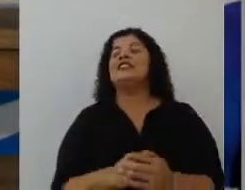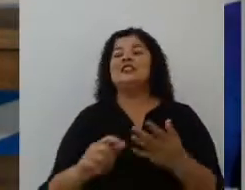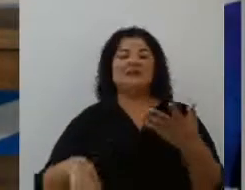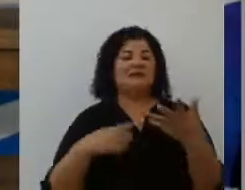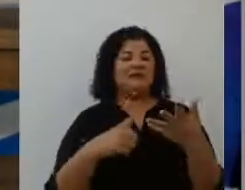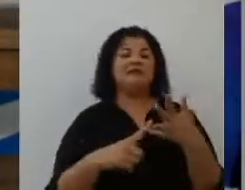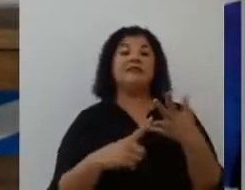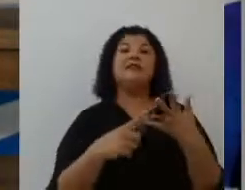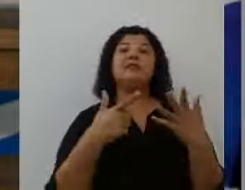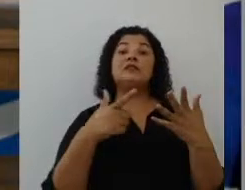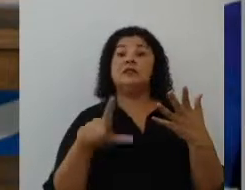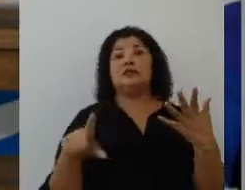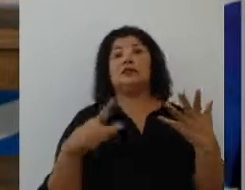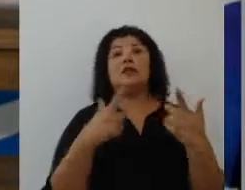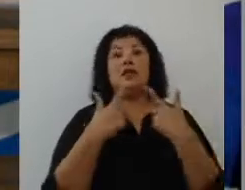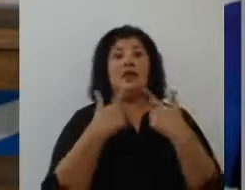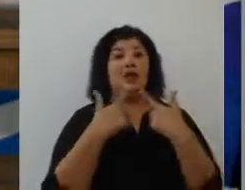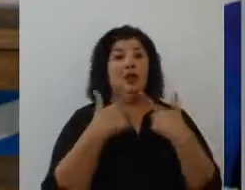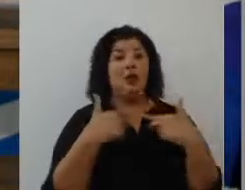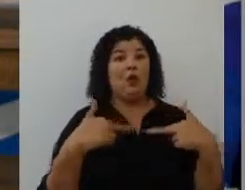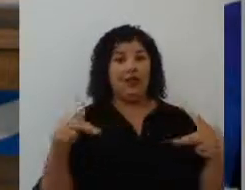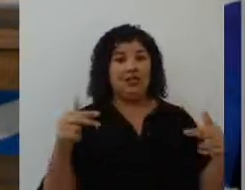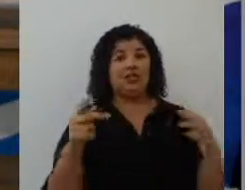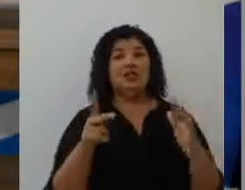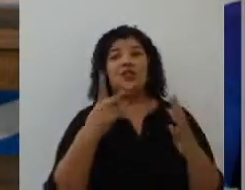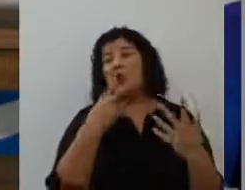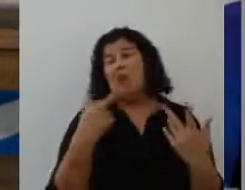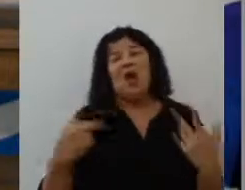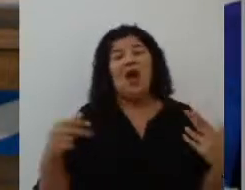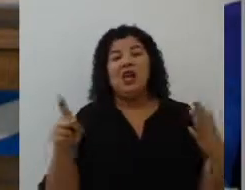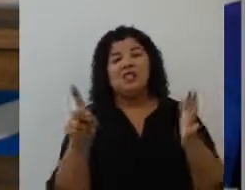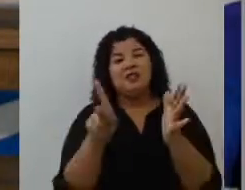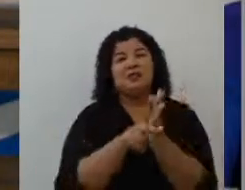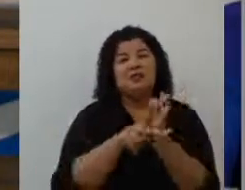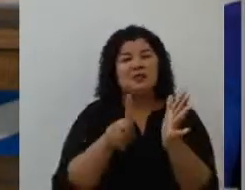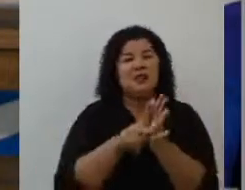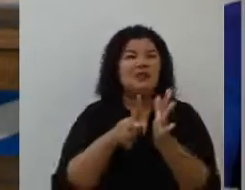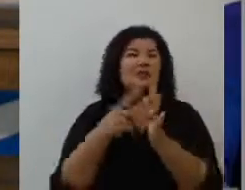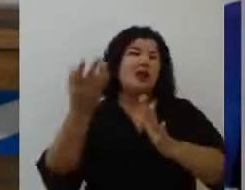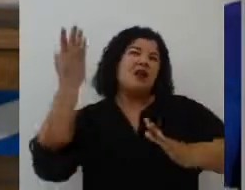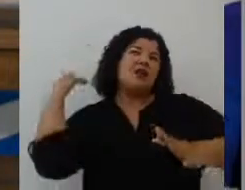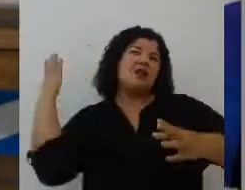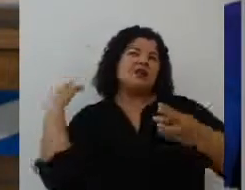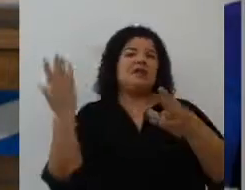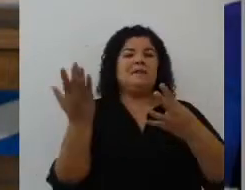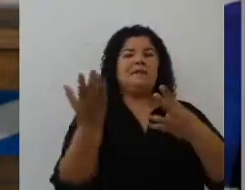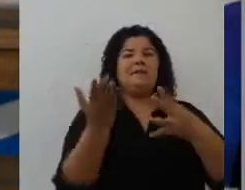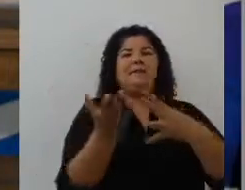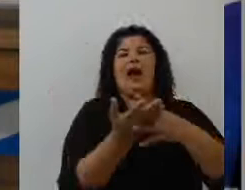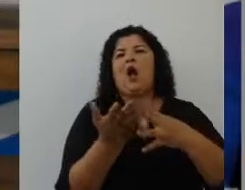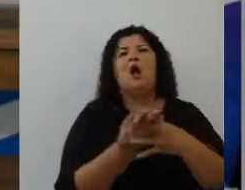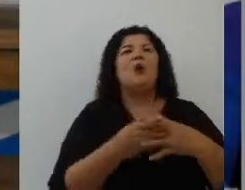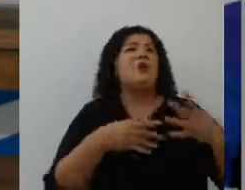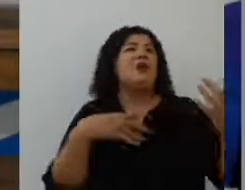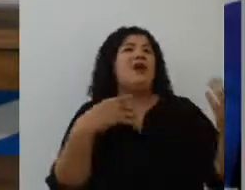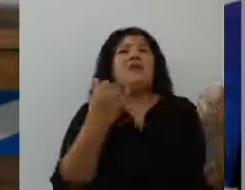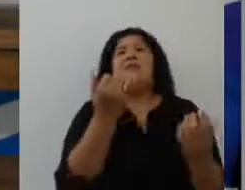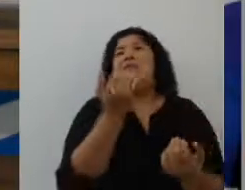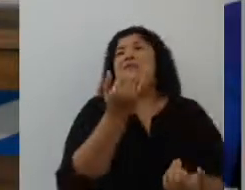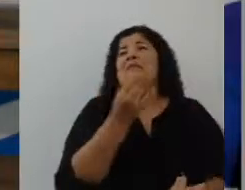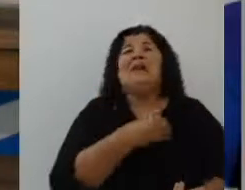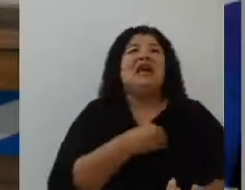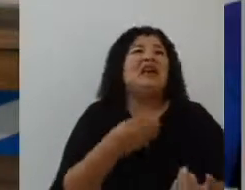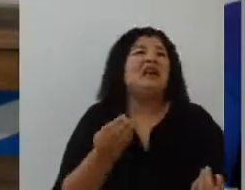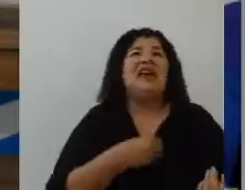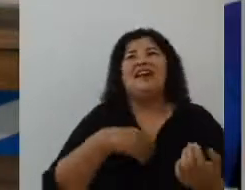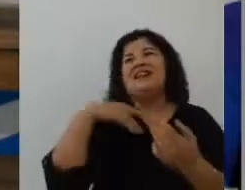importantíssima, a linguagem. Lembra daqueles poemas bem rebuscados do Barroco, lá do Gregório de Matos? Pequei, Senhor, mas não porque em